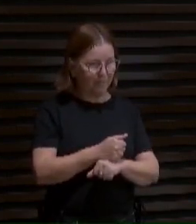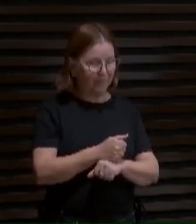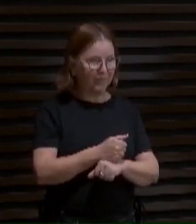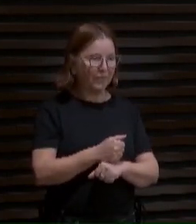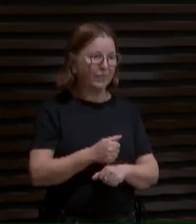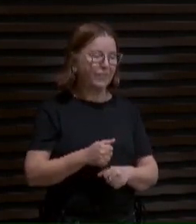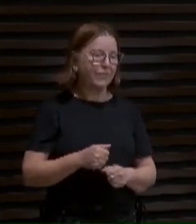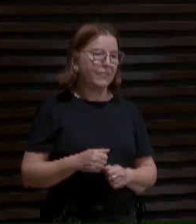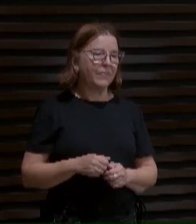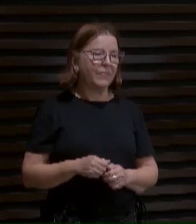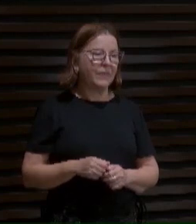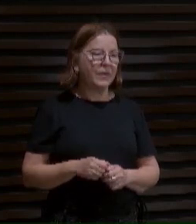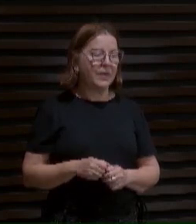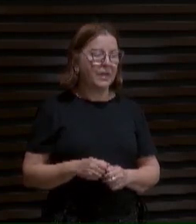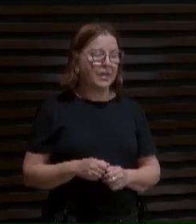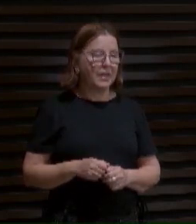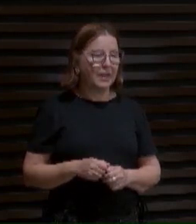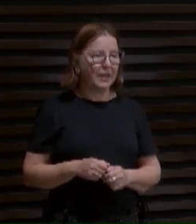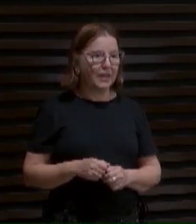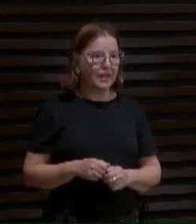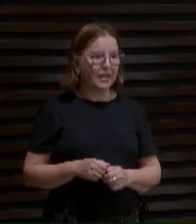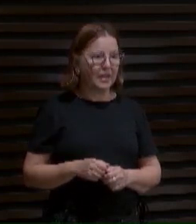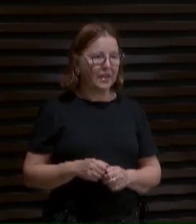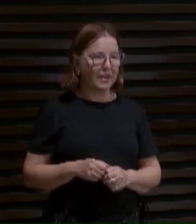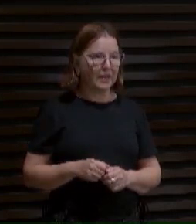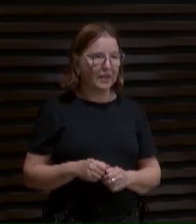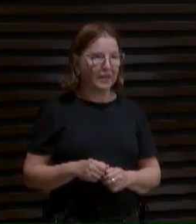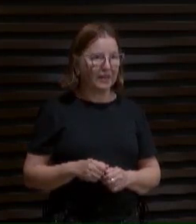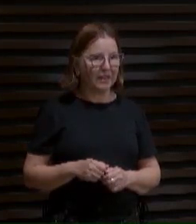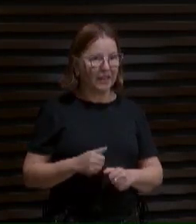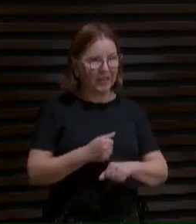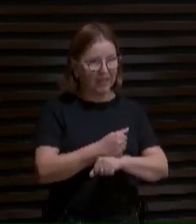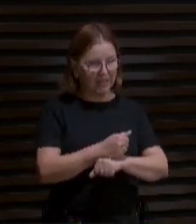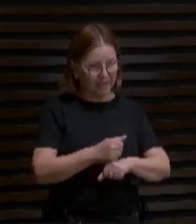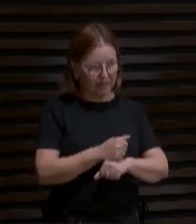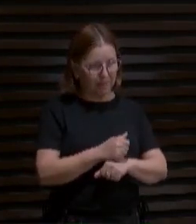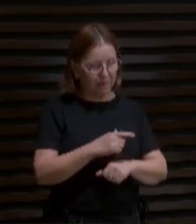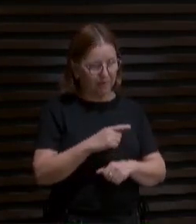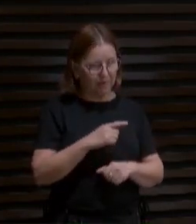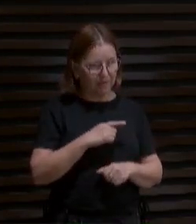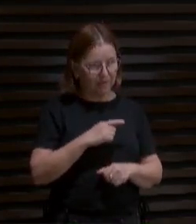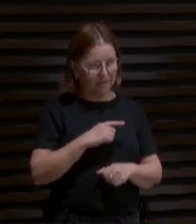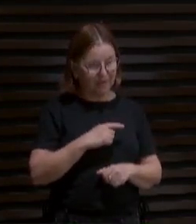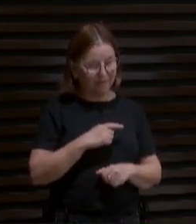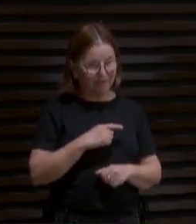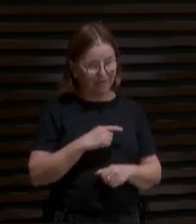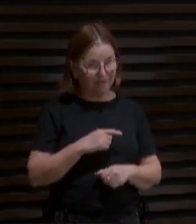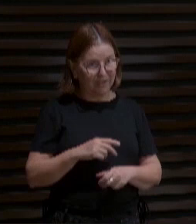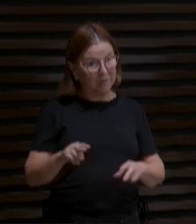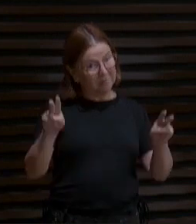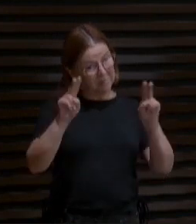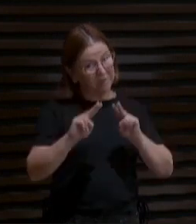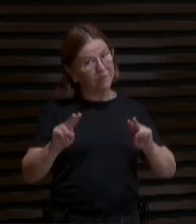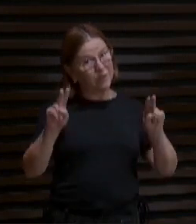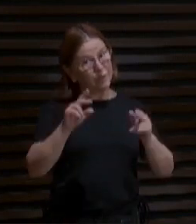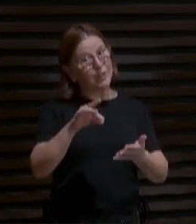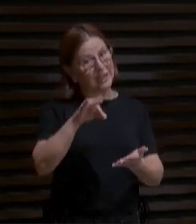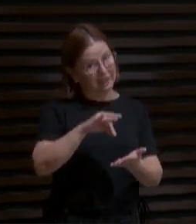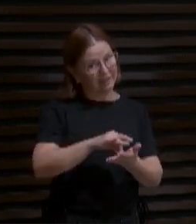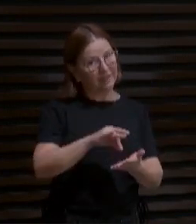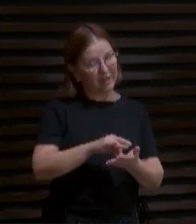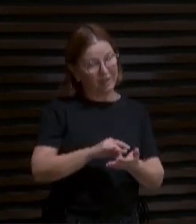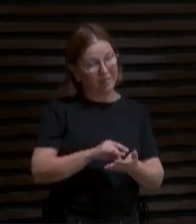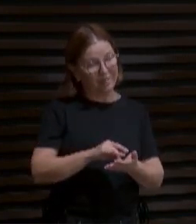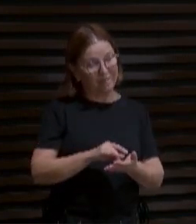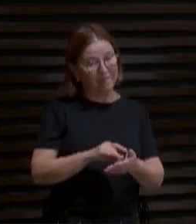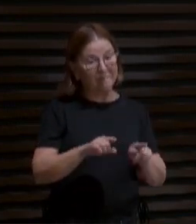oportunidade. Terá Abraão outra visão da realidade. E aí ficou o